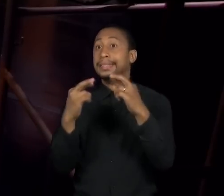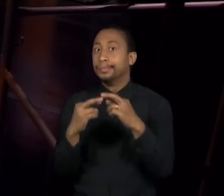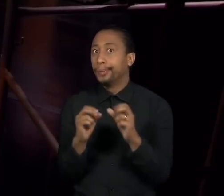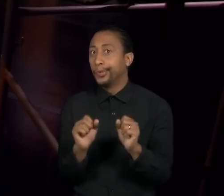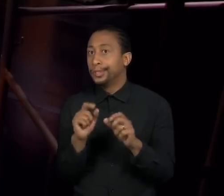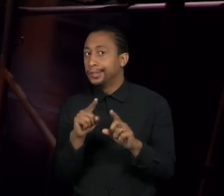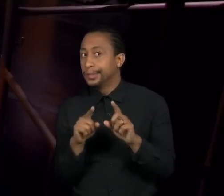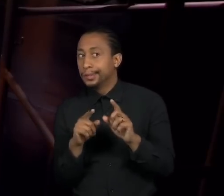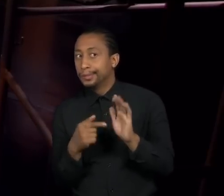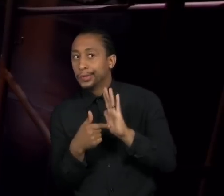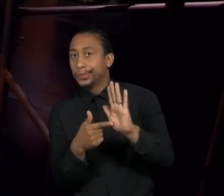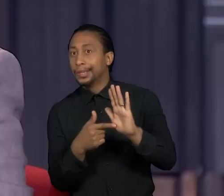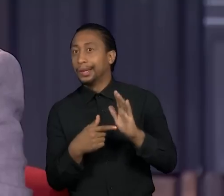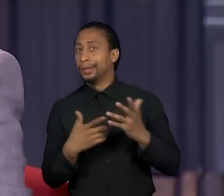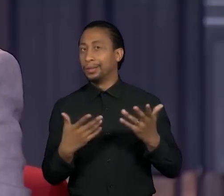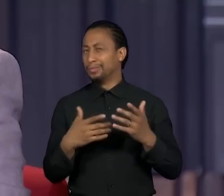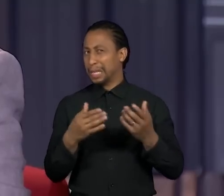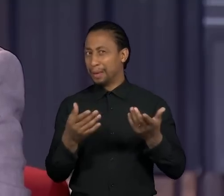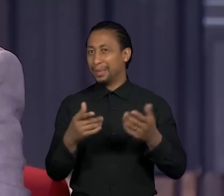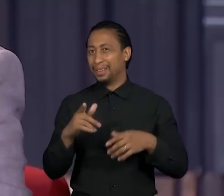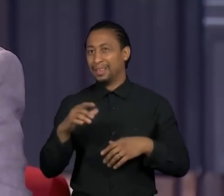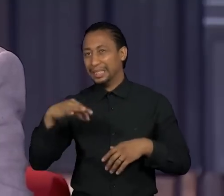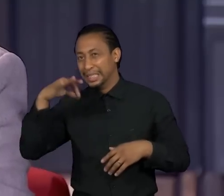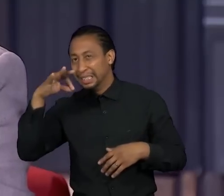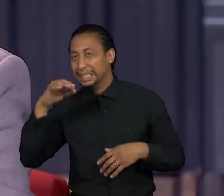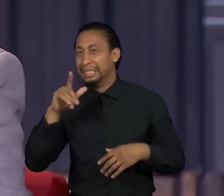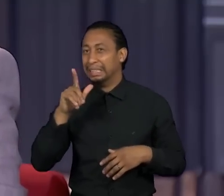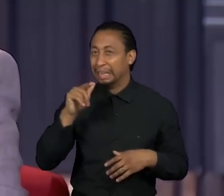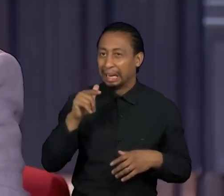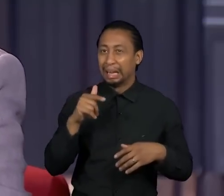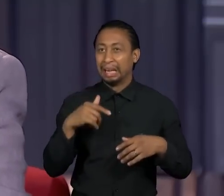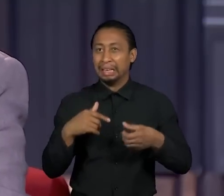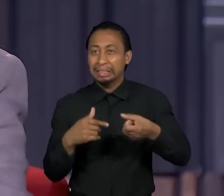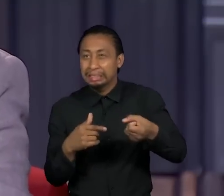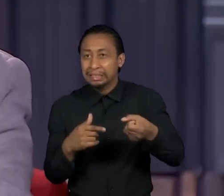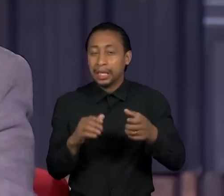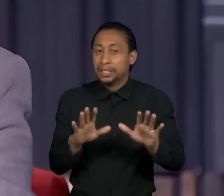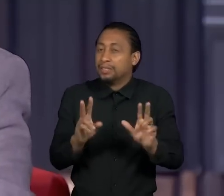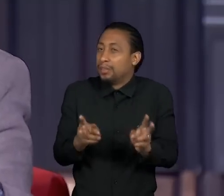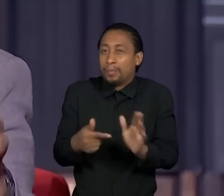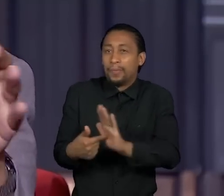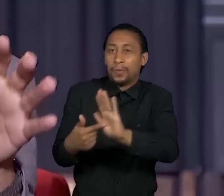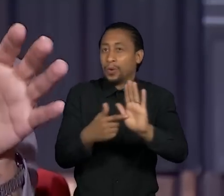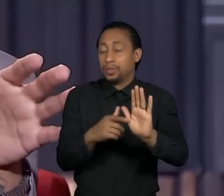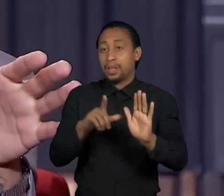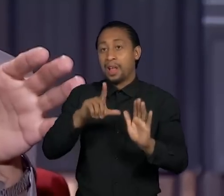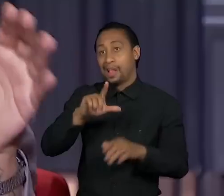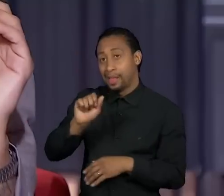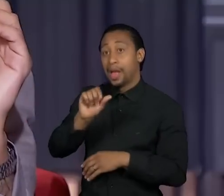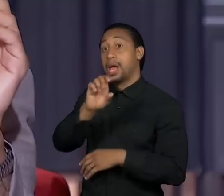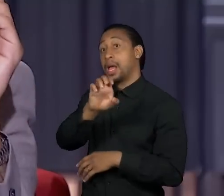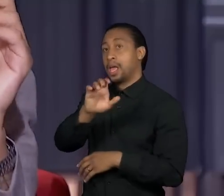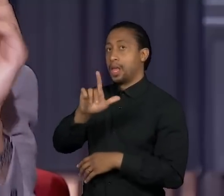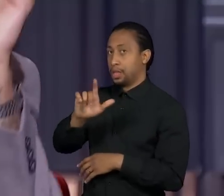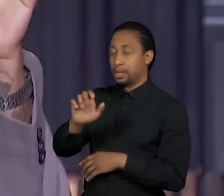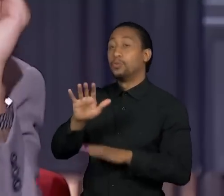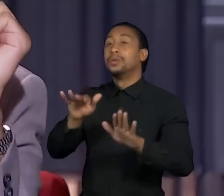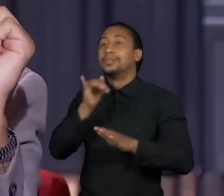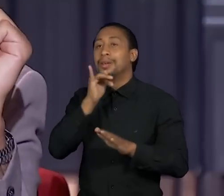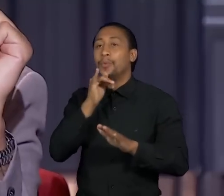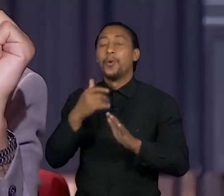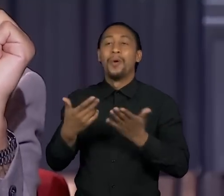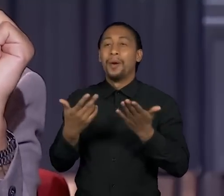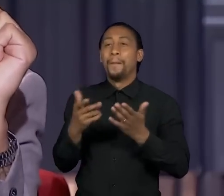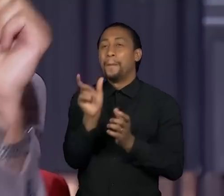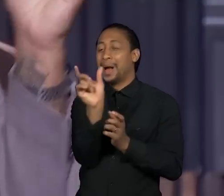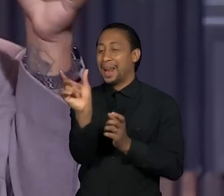adentrar nos orifícios anais das pessoas, Sei. a pessoa fala lá ele. Por exemplo, lá a galera tem o costume de não falar palavras que terminem